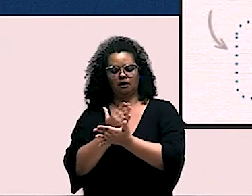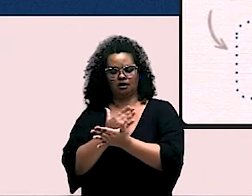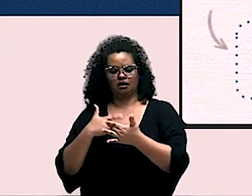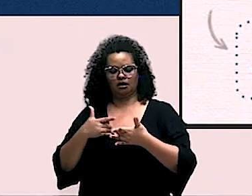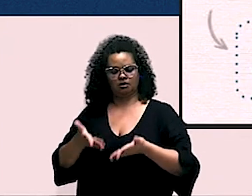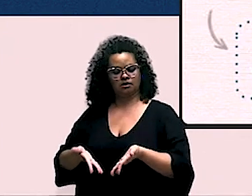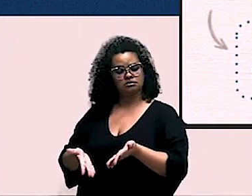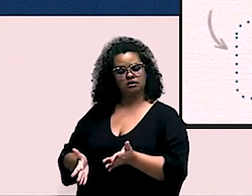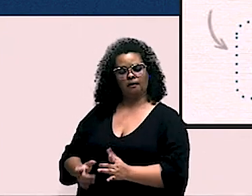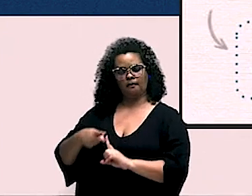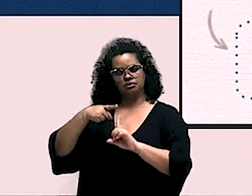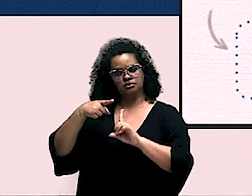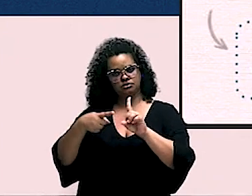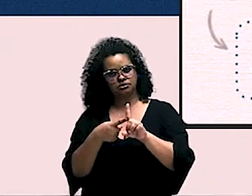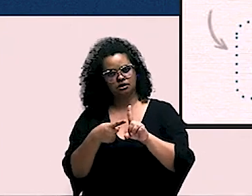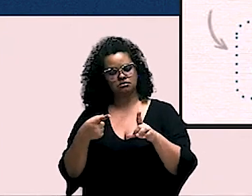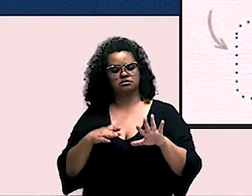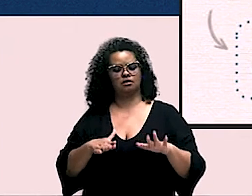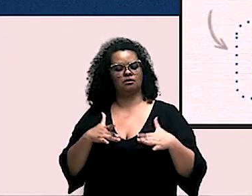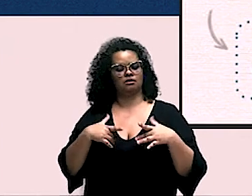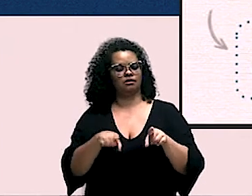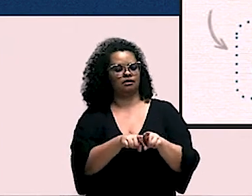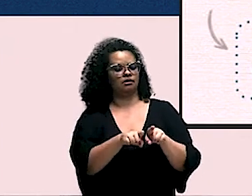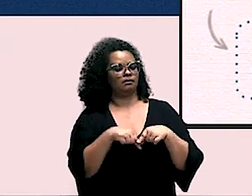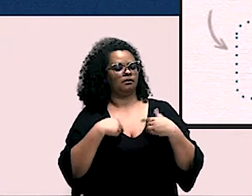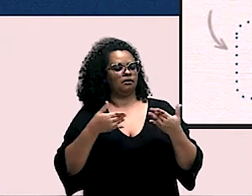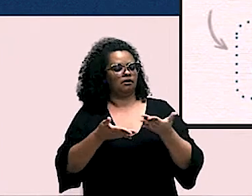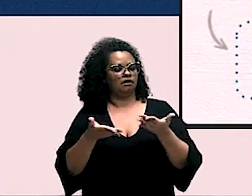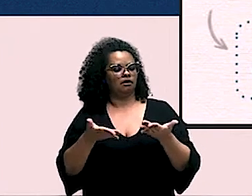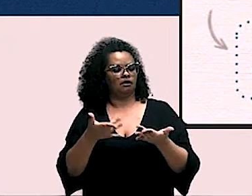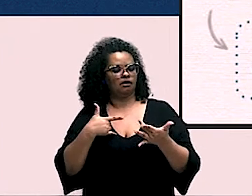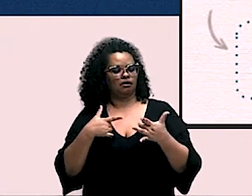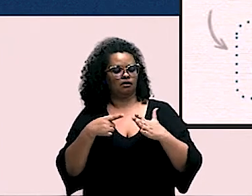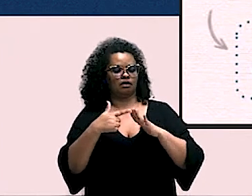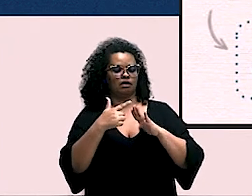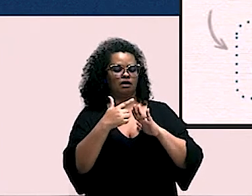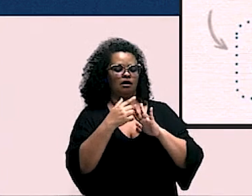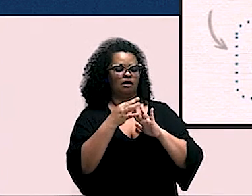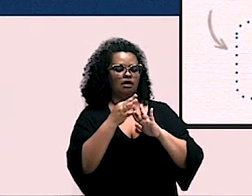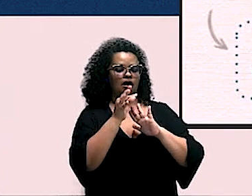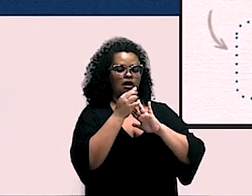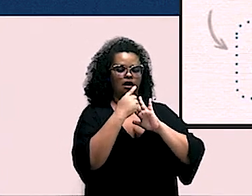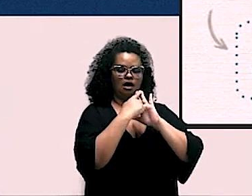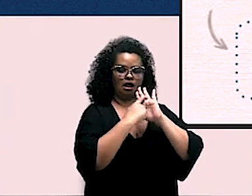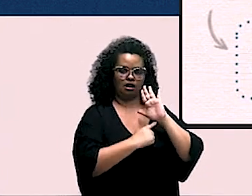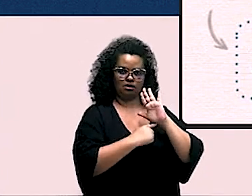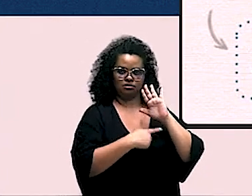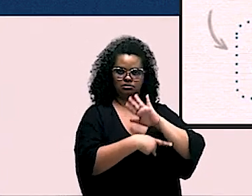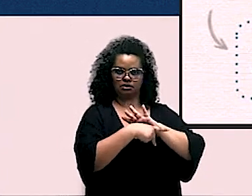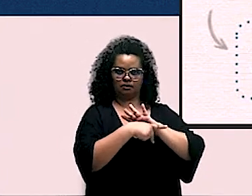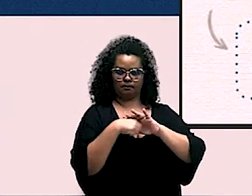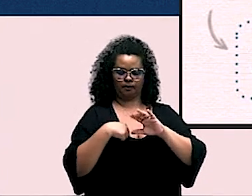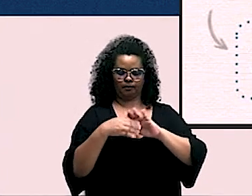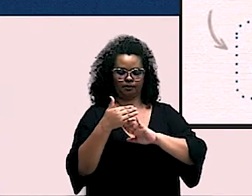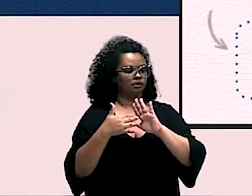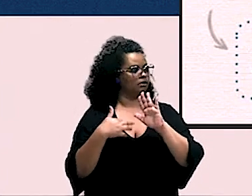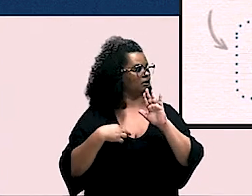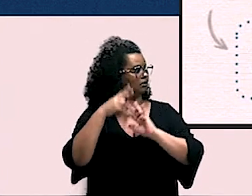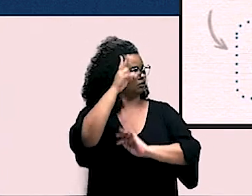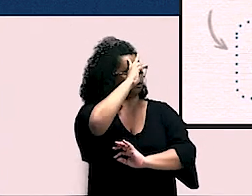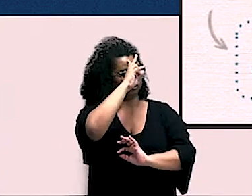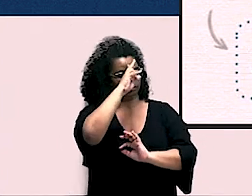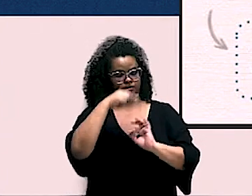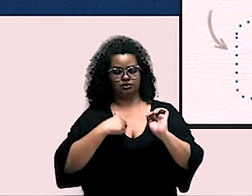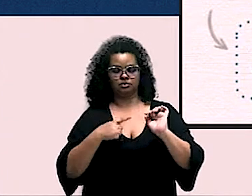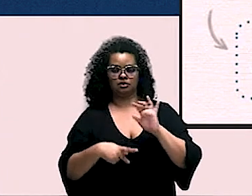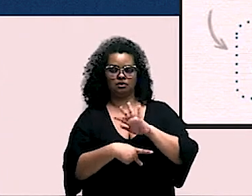entre outros. E com relação especificamente agora aos prontuários, né, da análise dos prontuários, dos históricos clínicos que eu comentei,